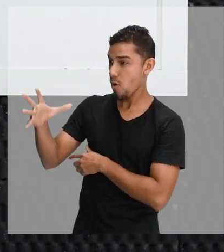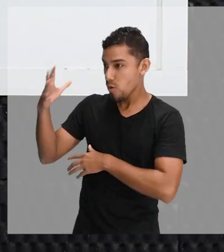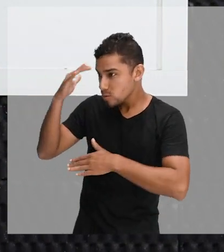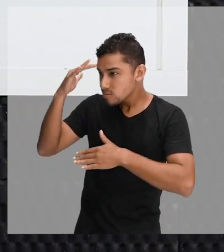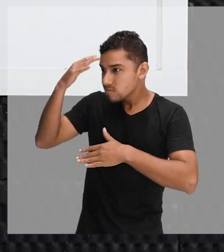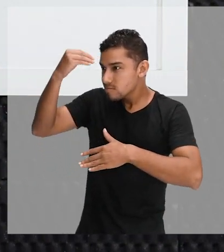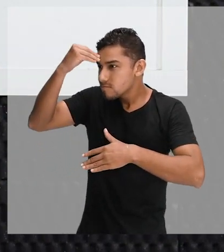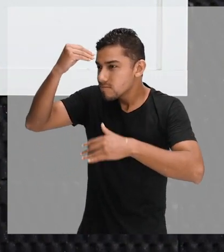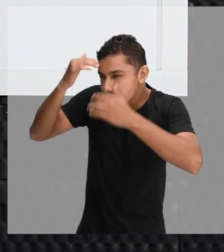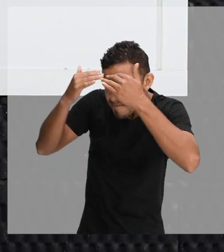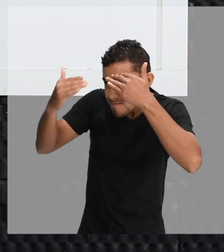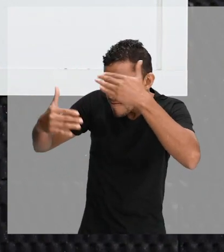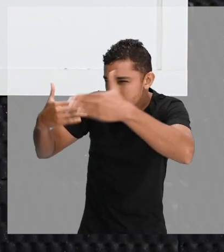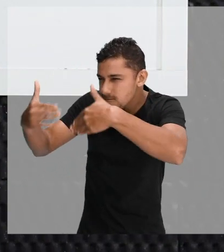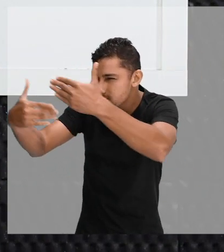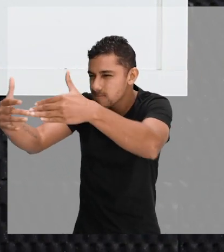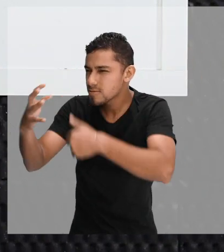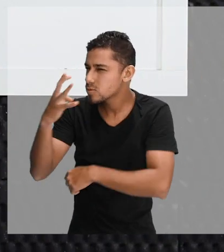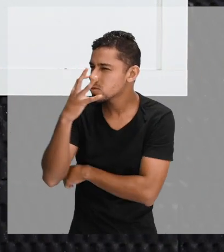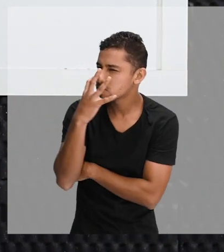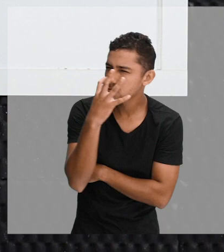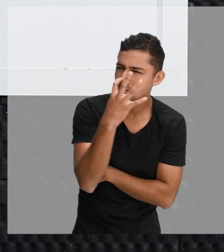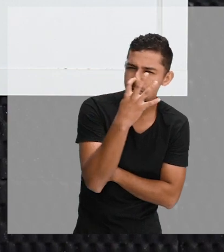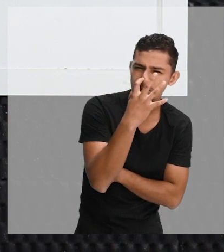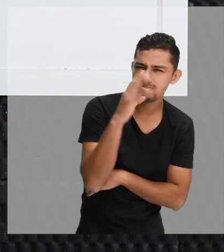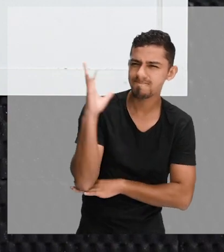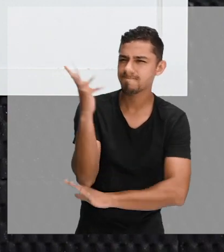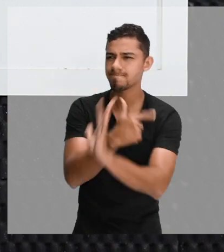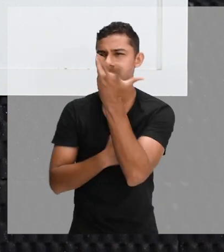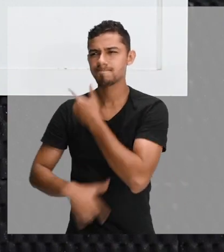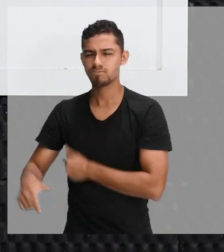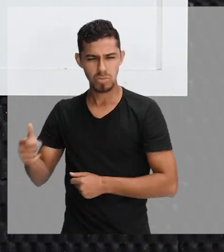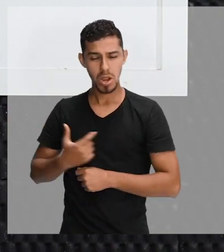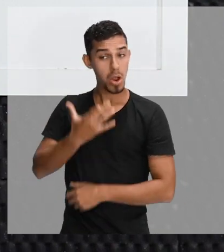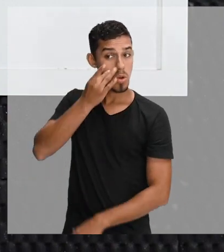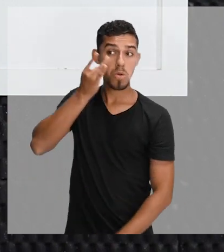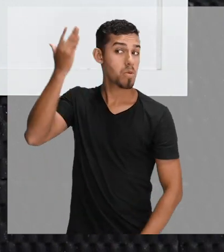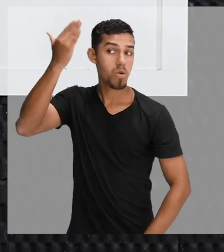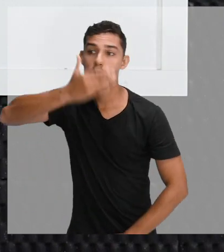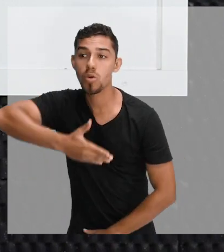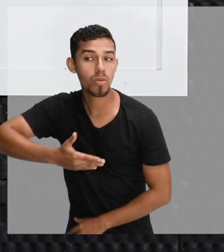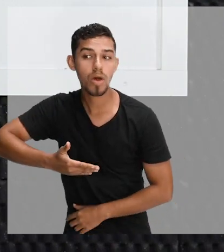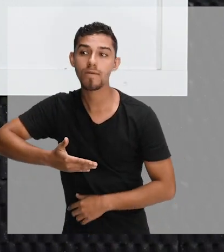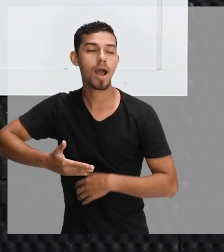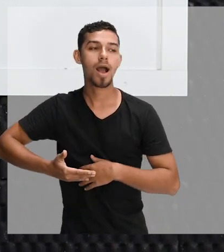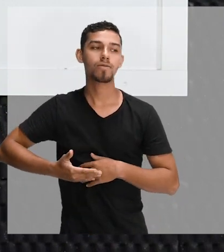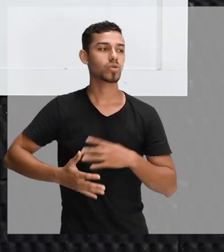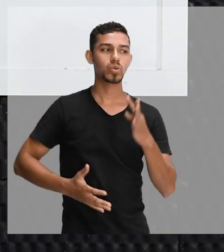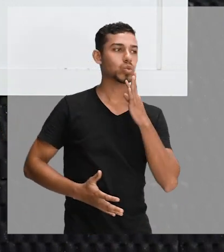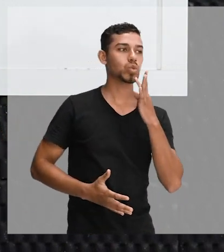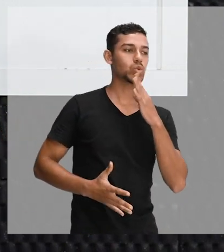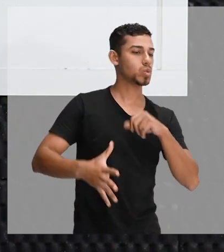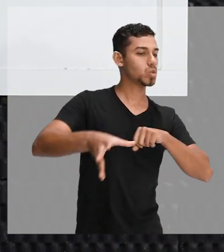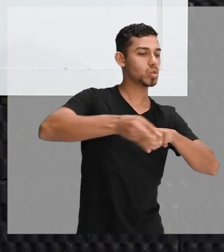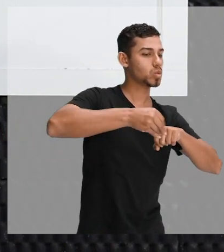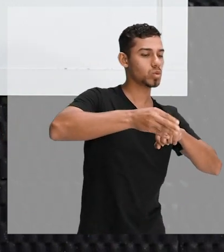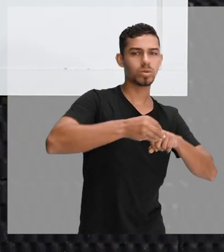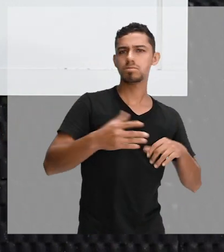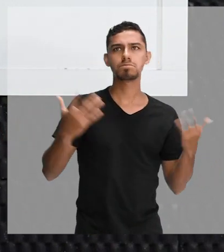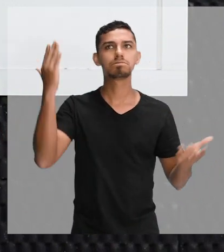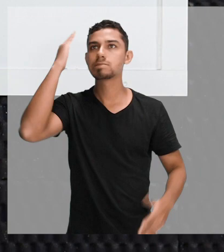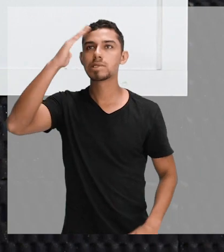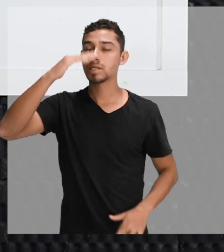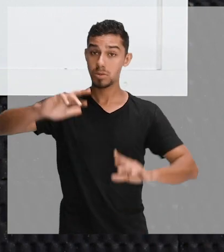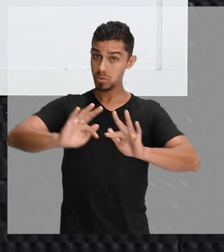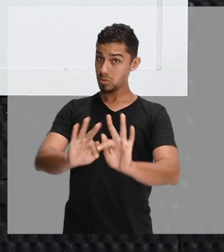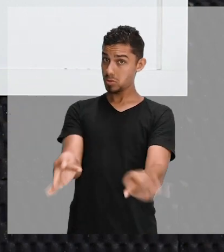conhecimento a partir da observação da natureza. Ele não comprovava o conhecimento. Mas assim, André, eu não estou entendendo. Simples. Se